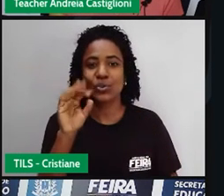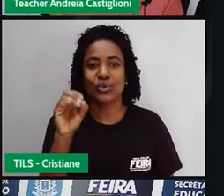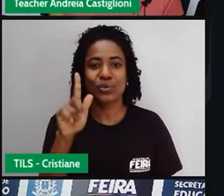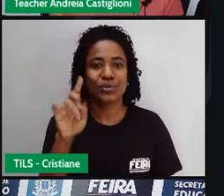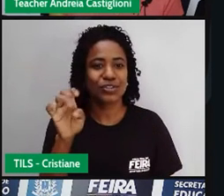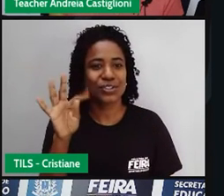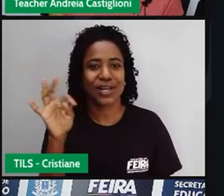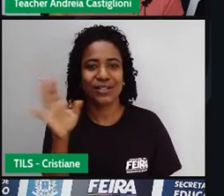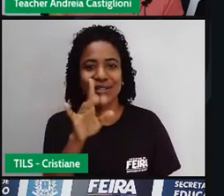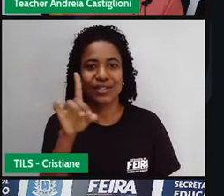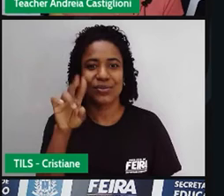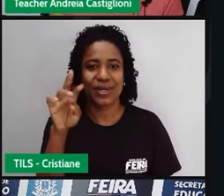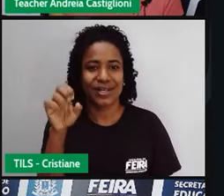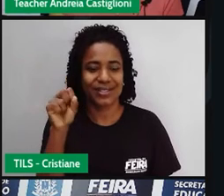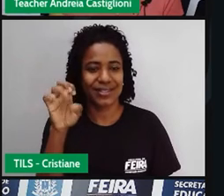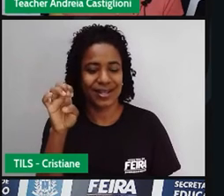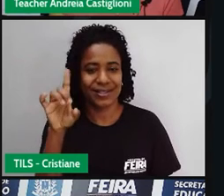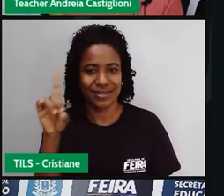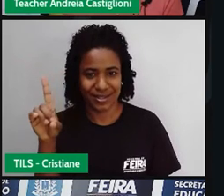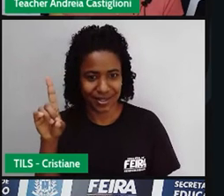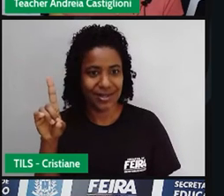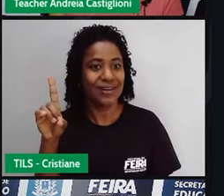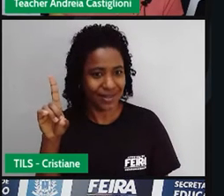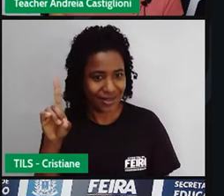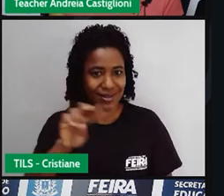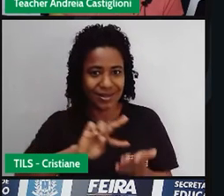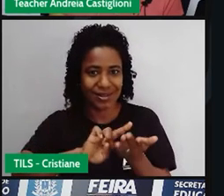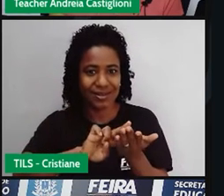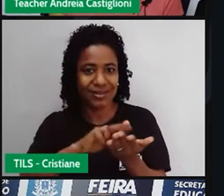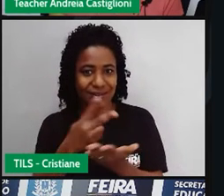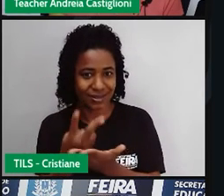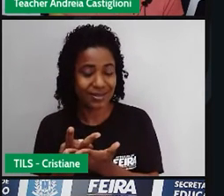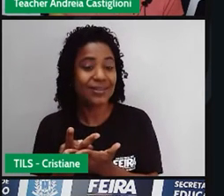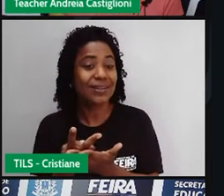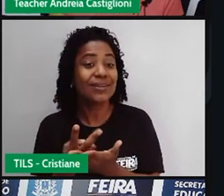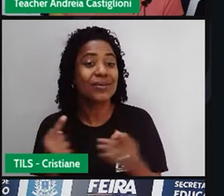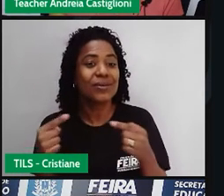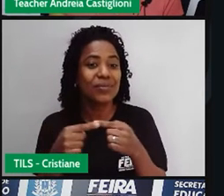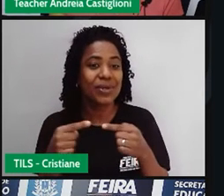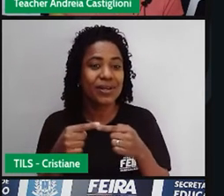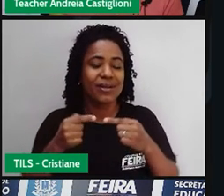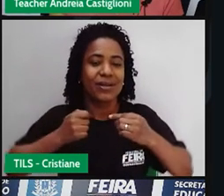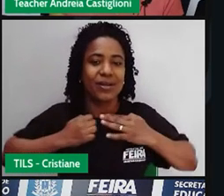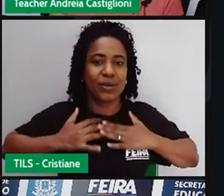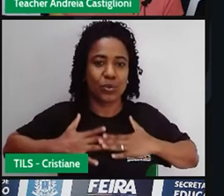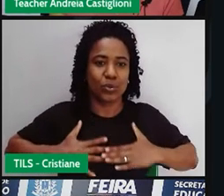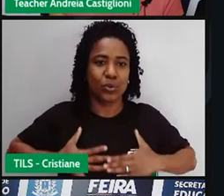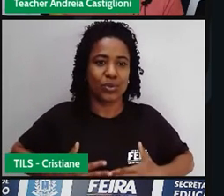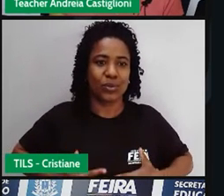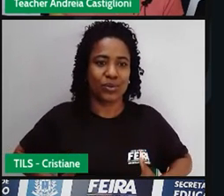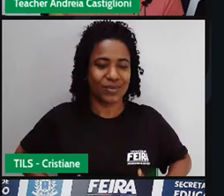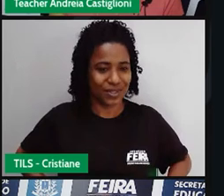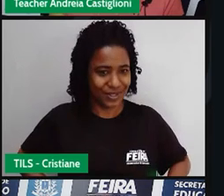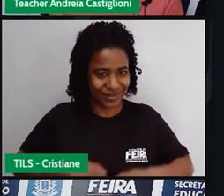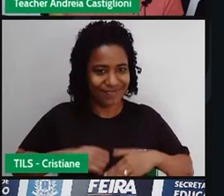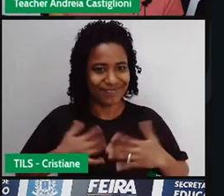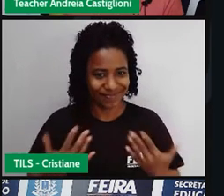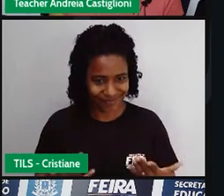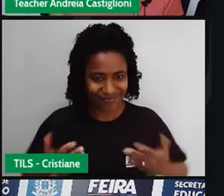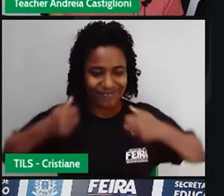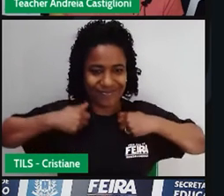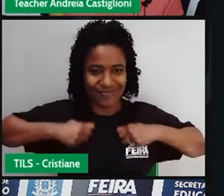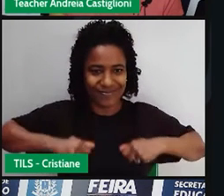seu por ano se o Toyota São Gabriel do Oeste e o mesmo sentido de terror é